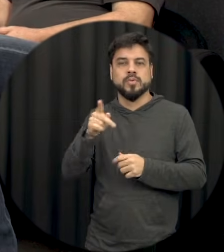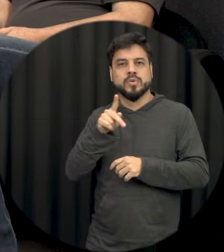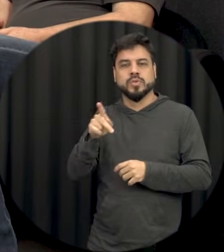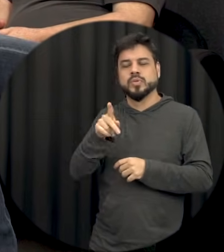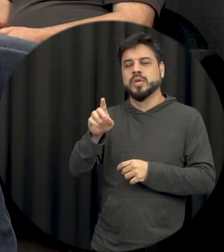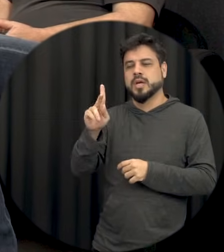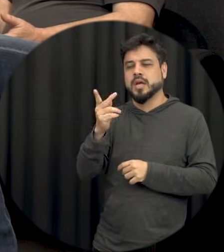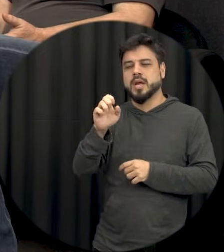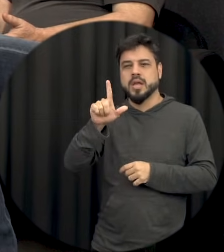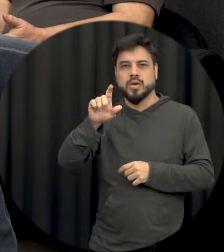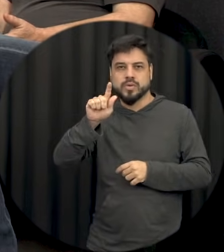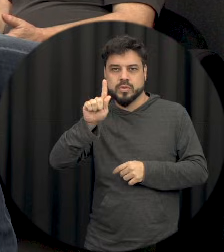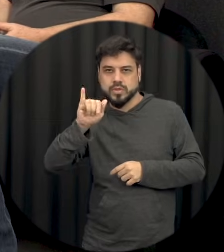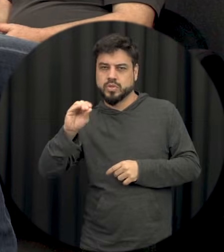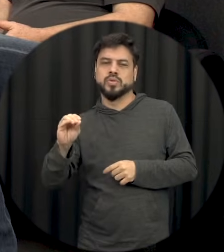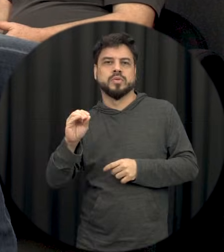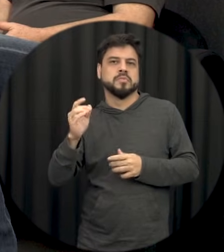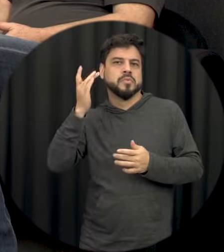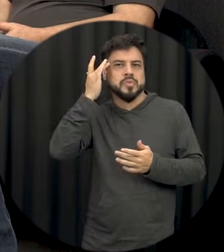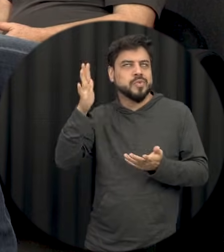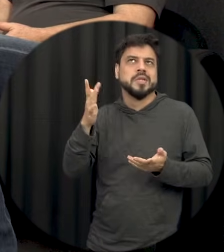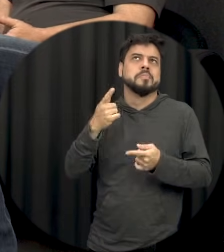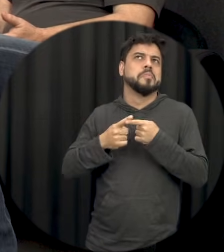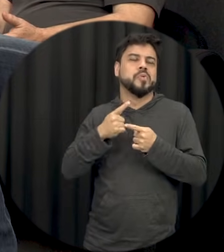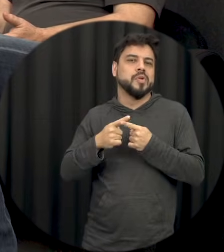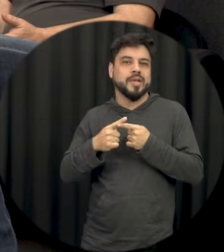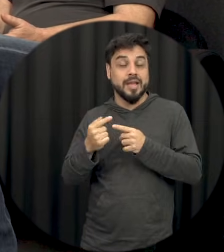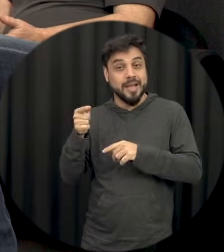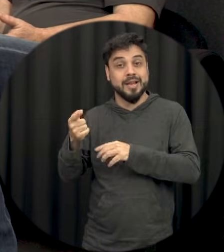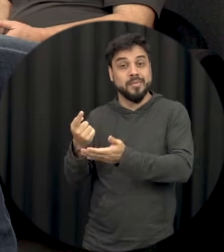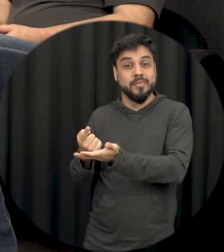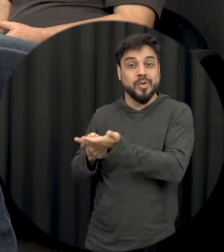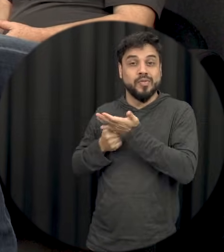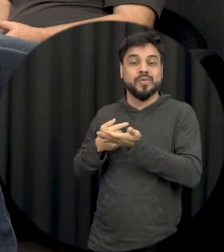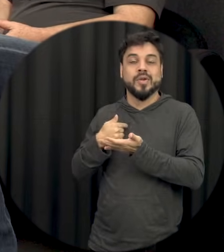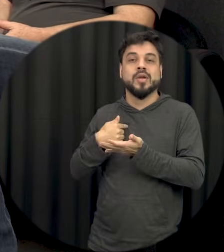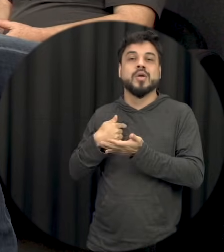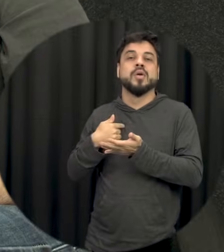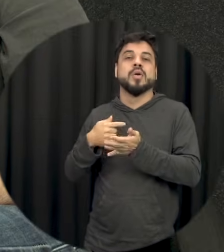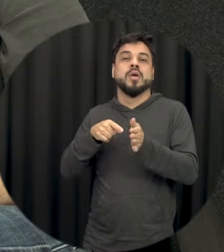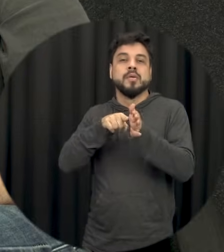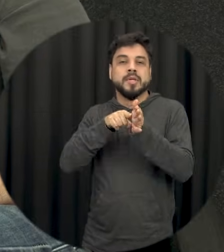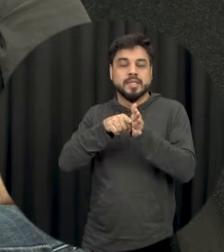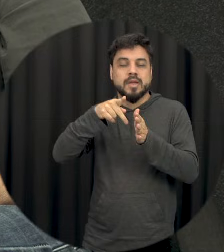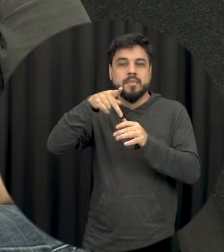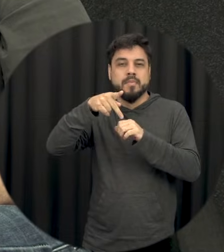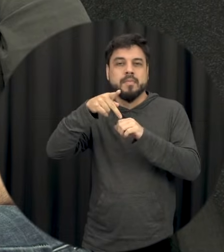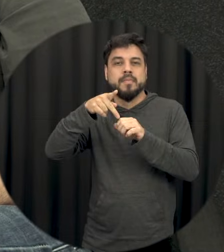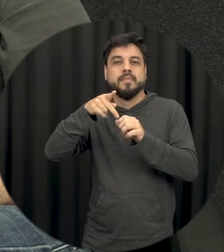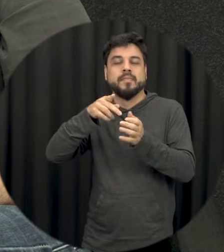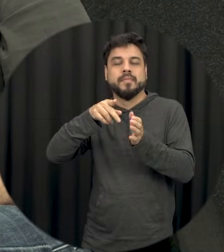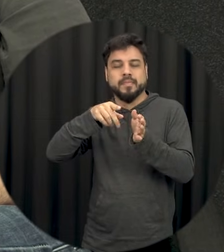da época, por motivos que ainda hoje me pergunto quais foram, me convida para ser pró-reitor de pesquisa e pós-graduação. Então